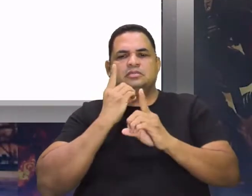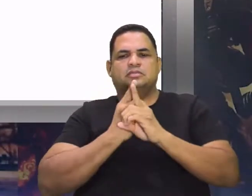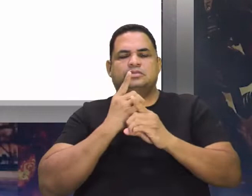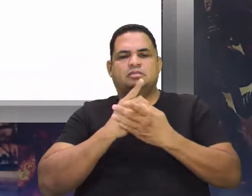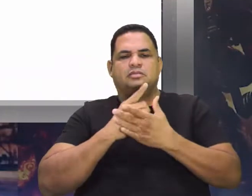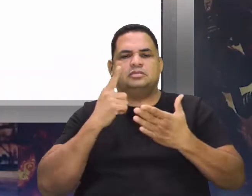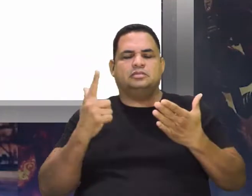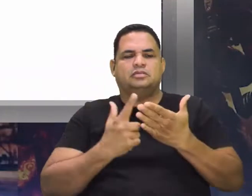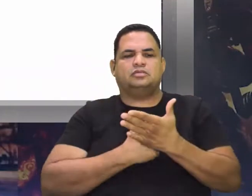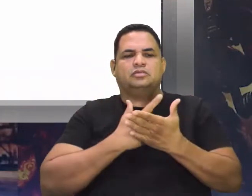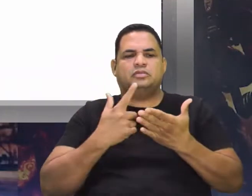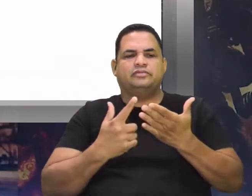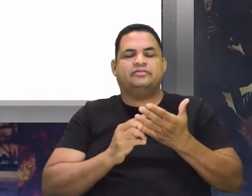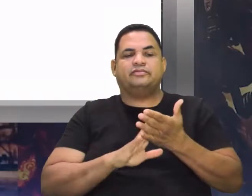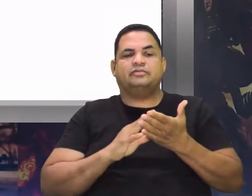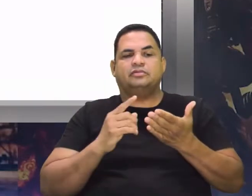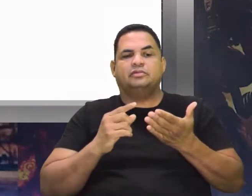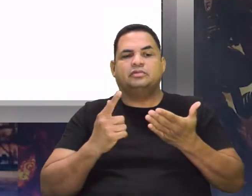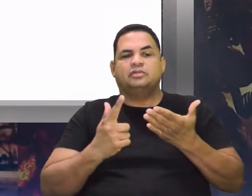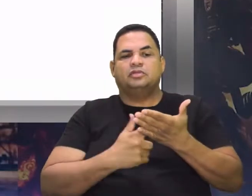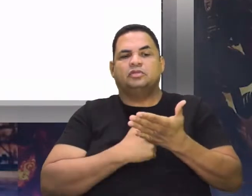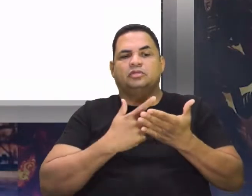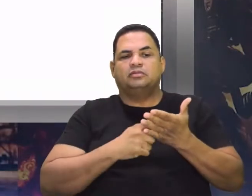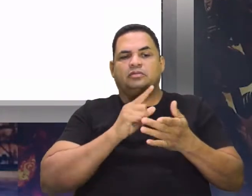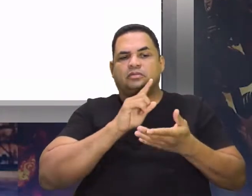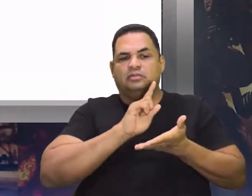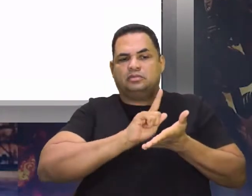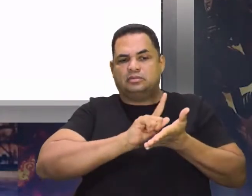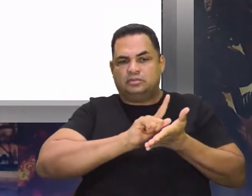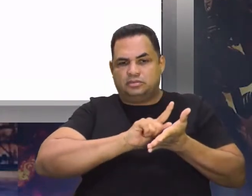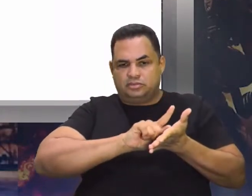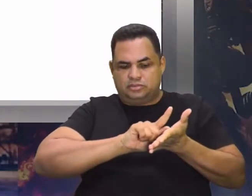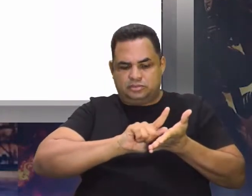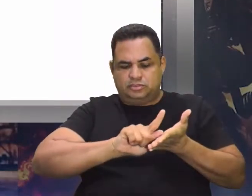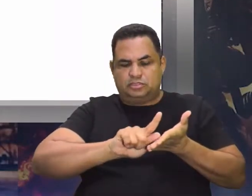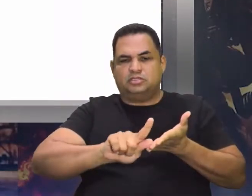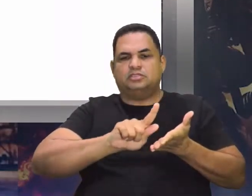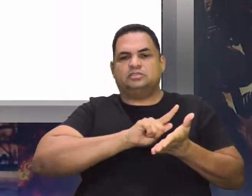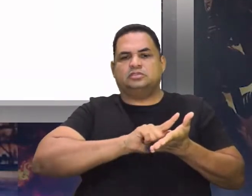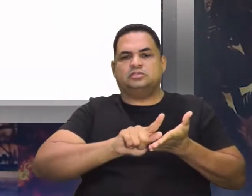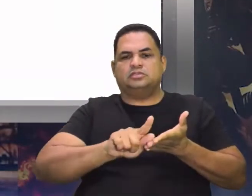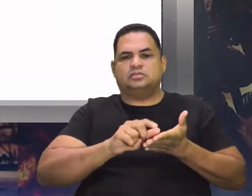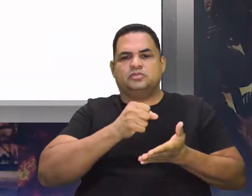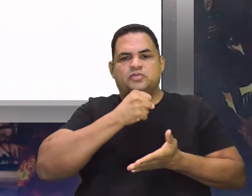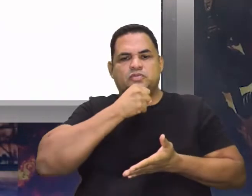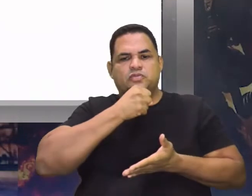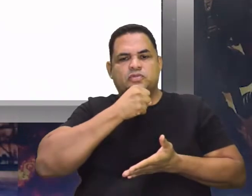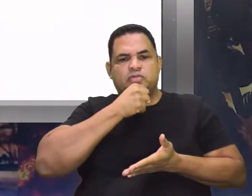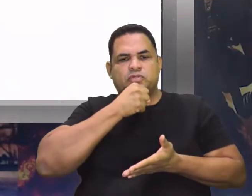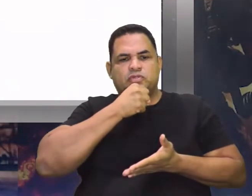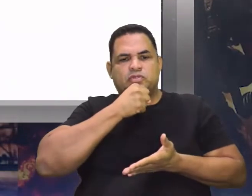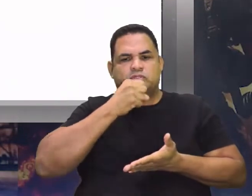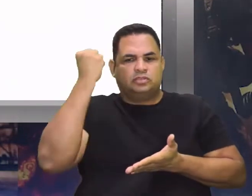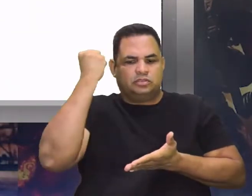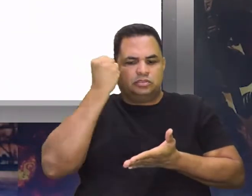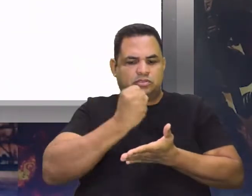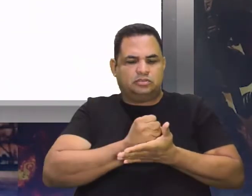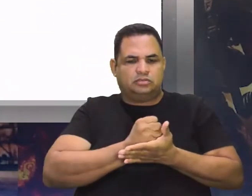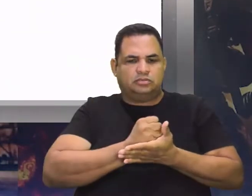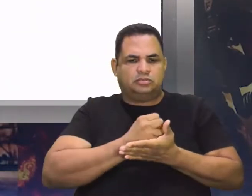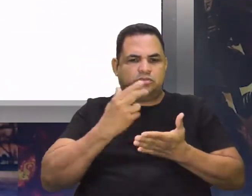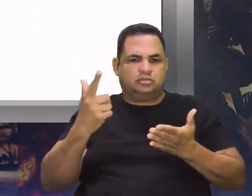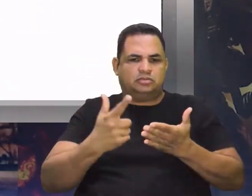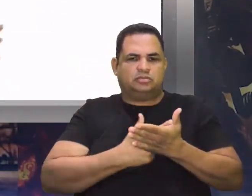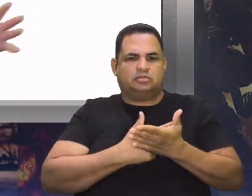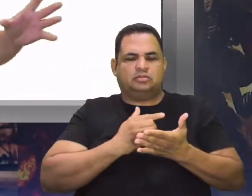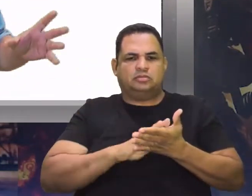no livro de Gênesis, no Antigo Testamento da Bíblia. Lembra? A Bíblia tem o primeiro livro da Bíblia, chamado Gênesis,